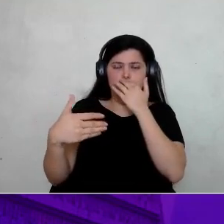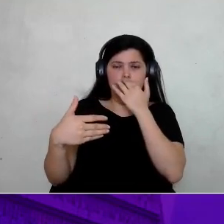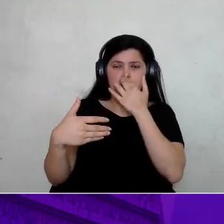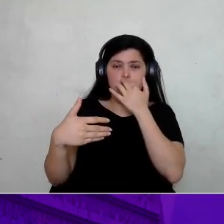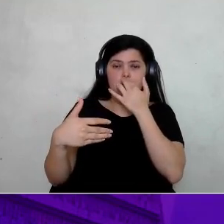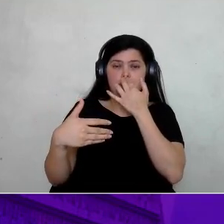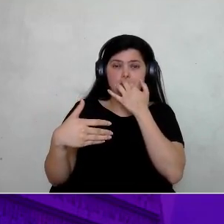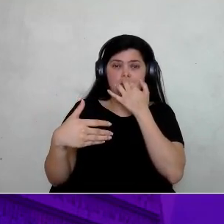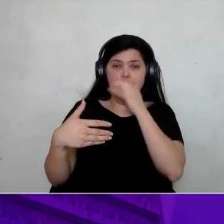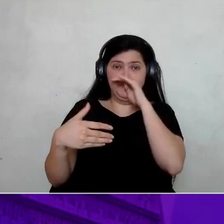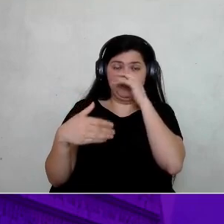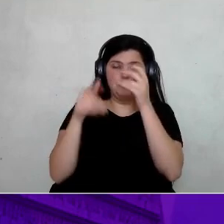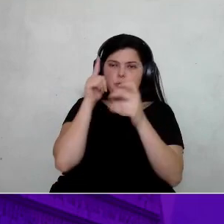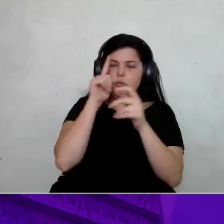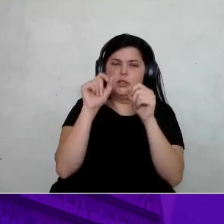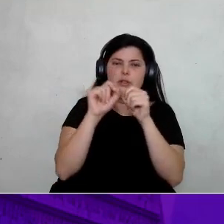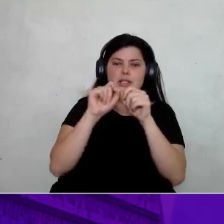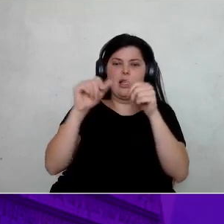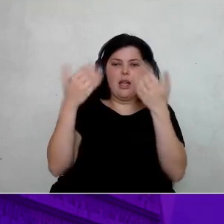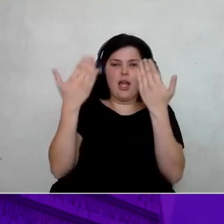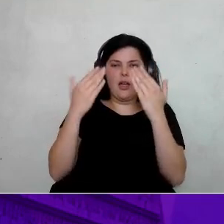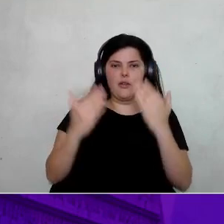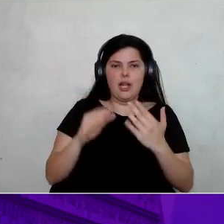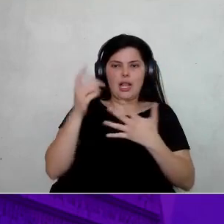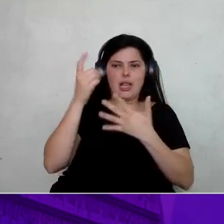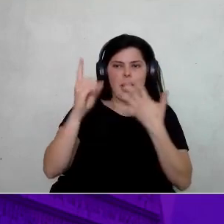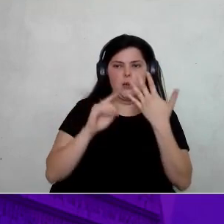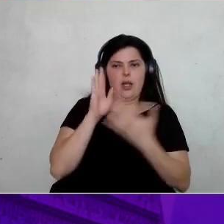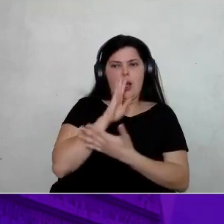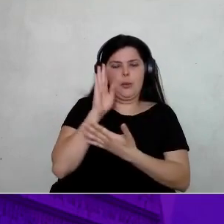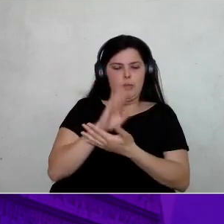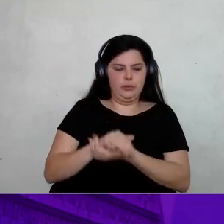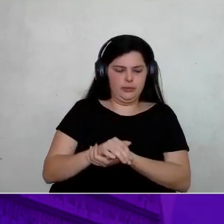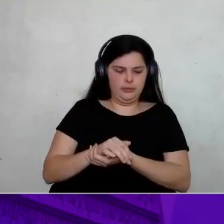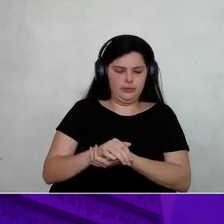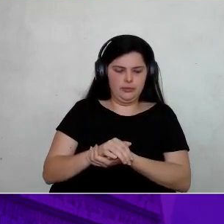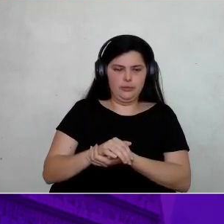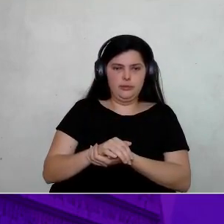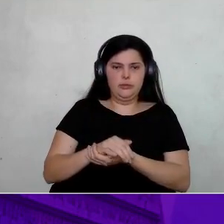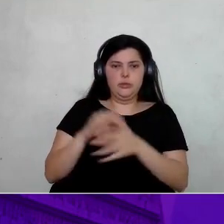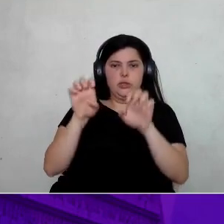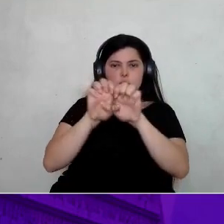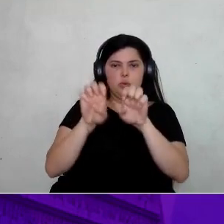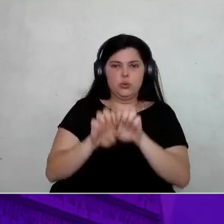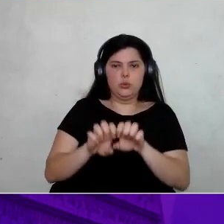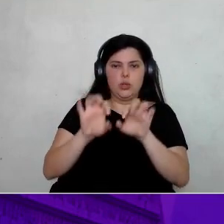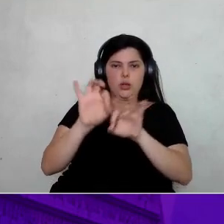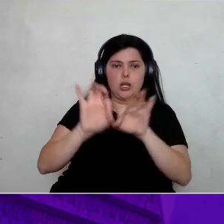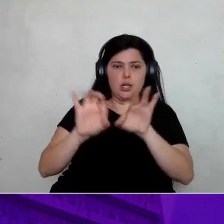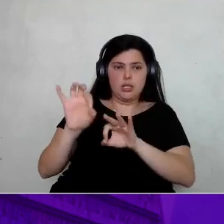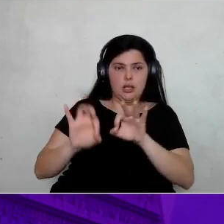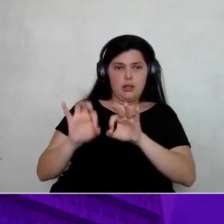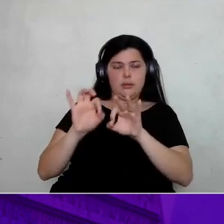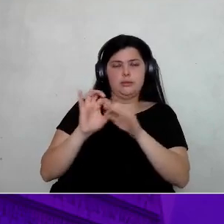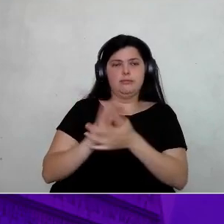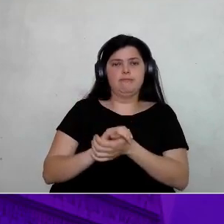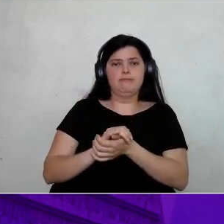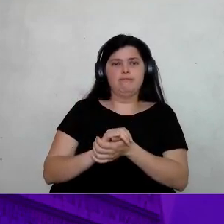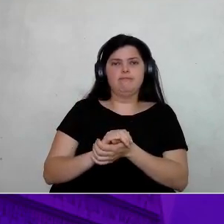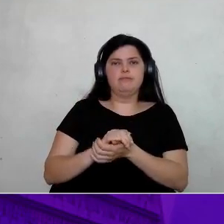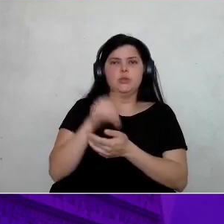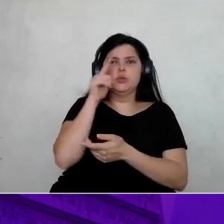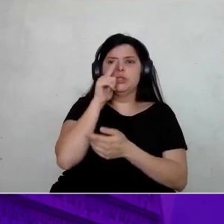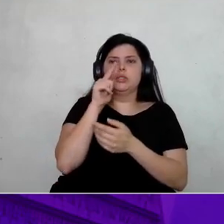gente conseguir fazer análises desses dados mais rapidamente. Então, a gente precisava estruturar isso de uma forma a conseguir extrair